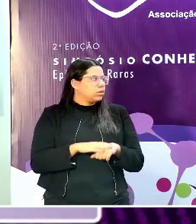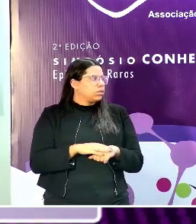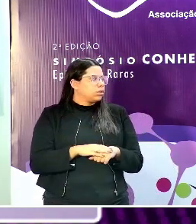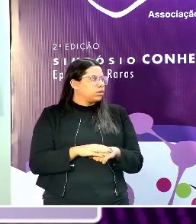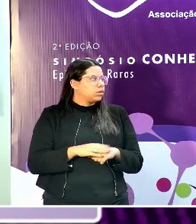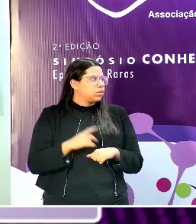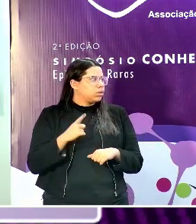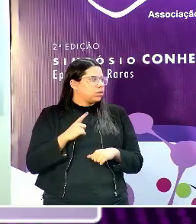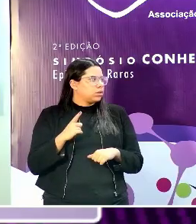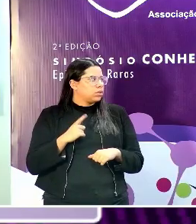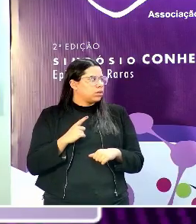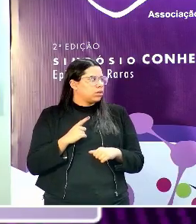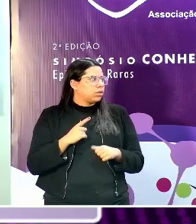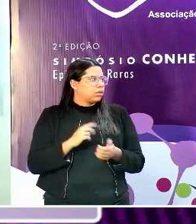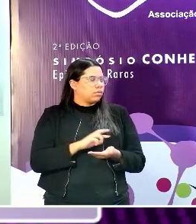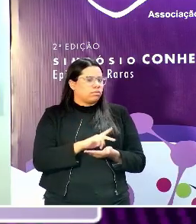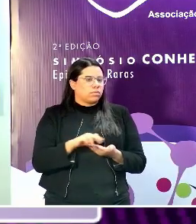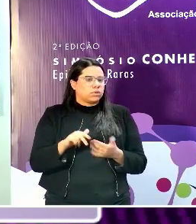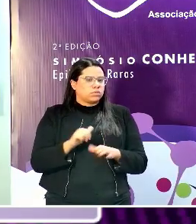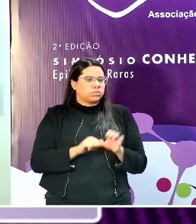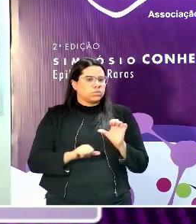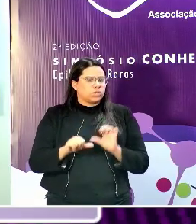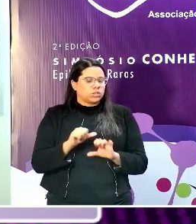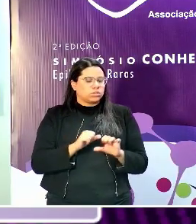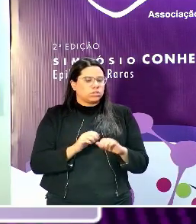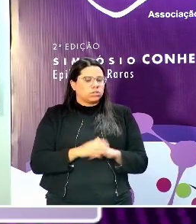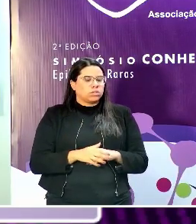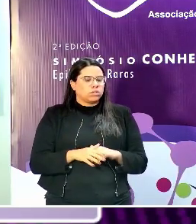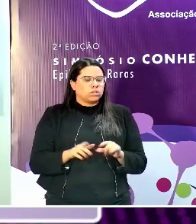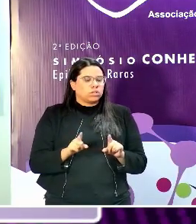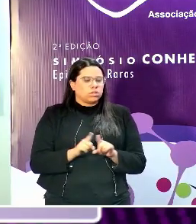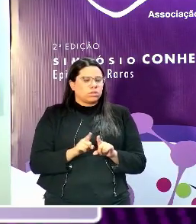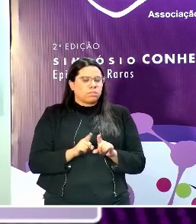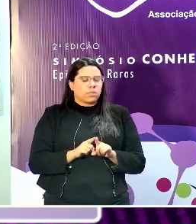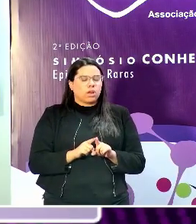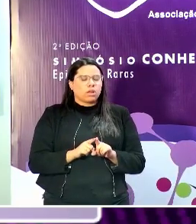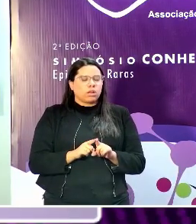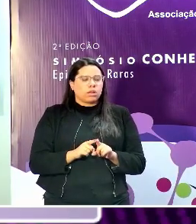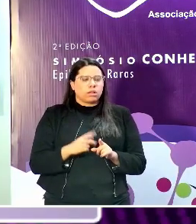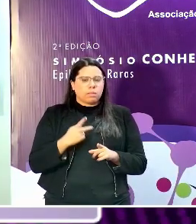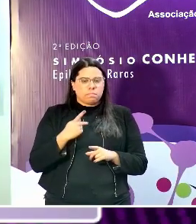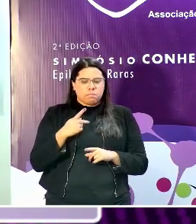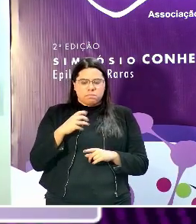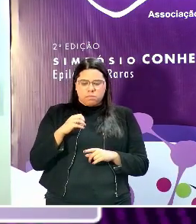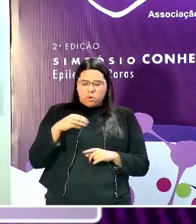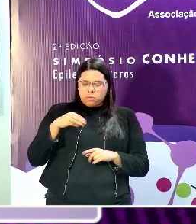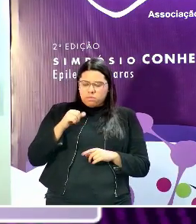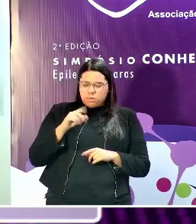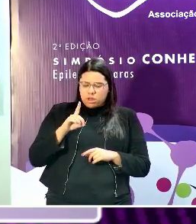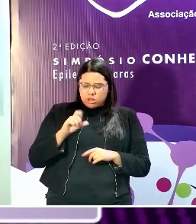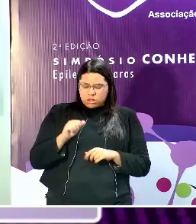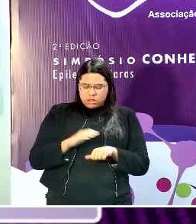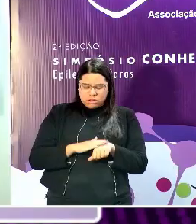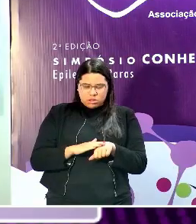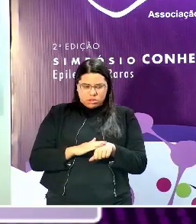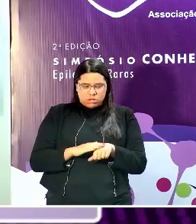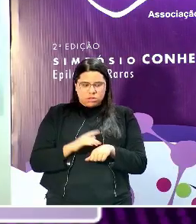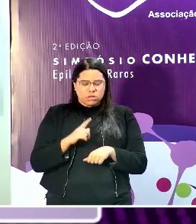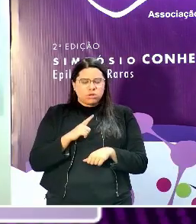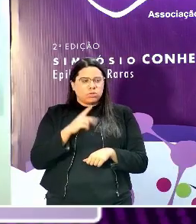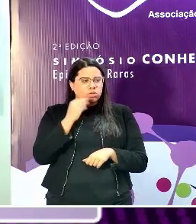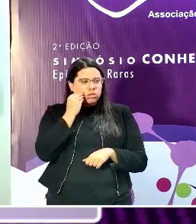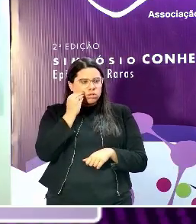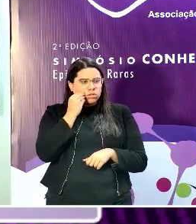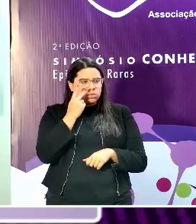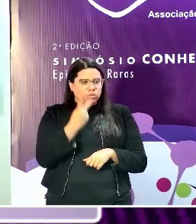várias mudanças. Em relação ao transdérmico, eu estou testando 2. Né?